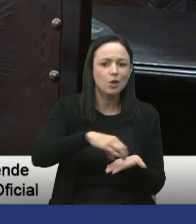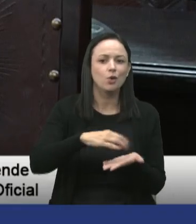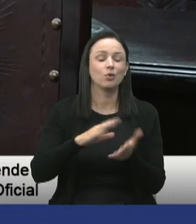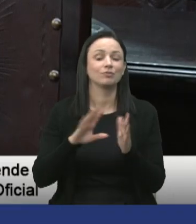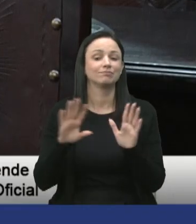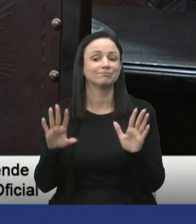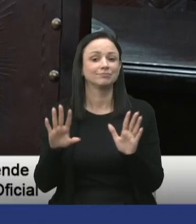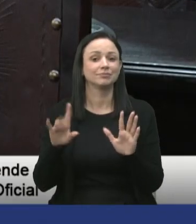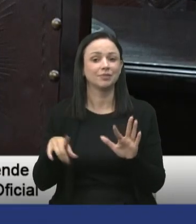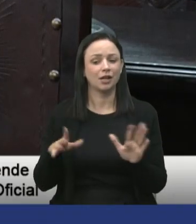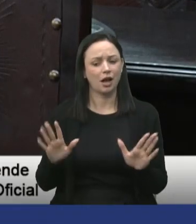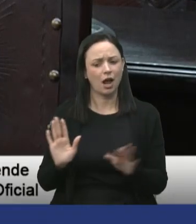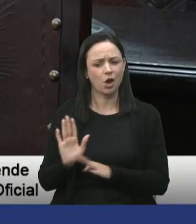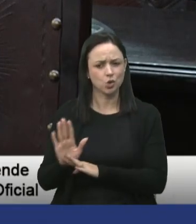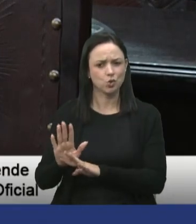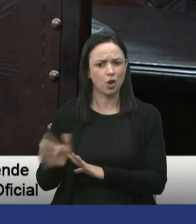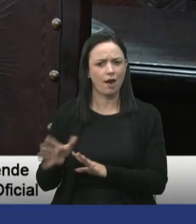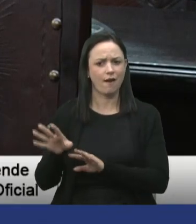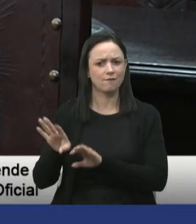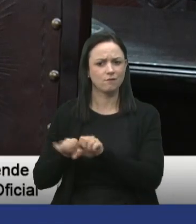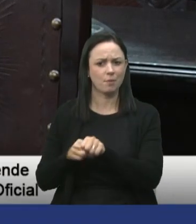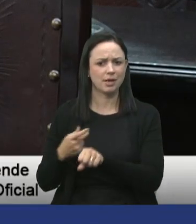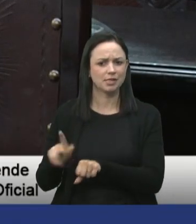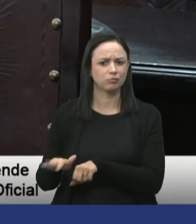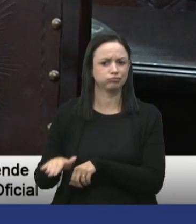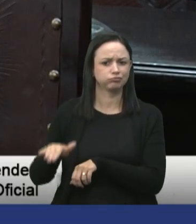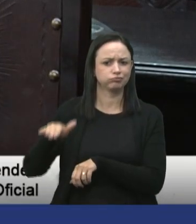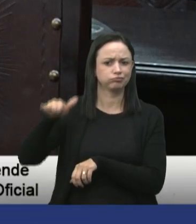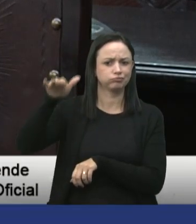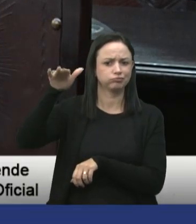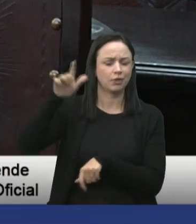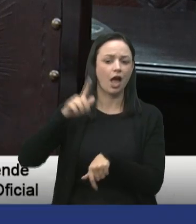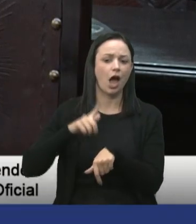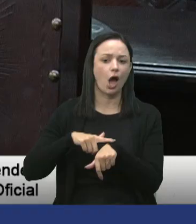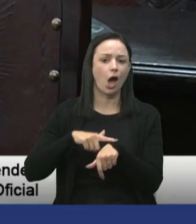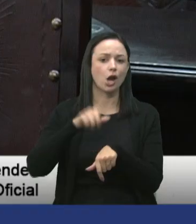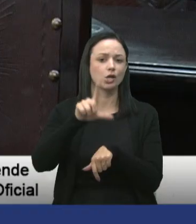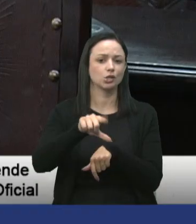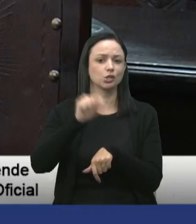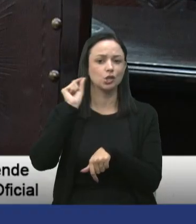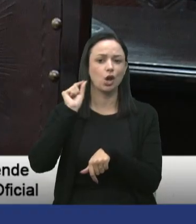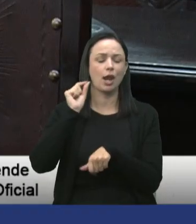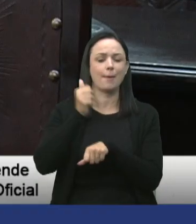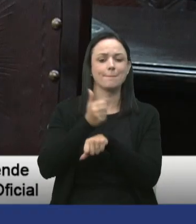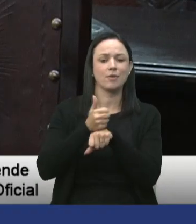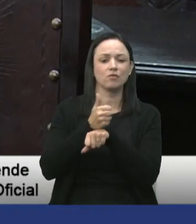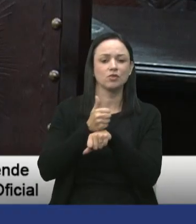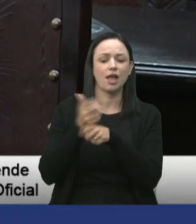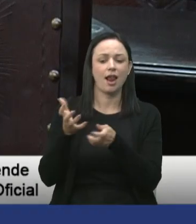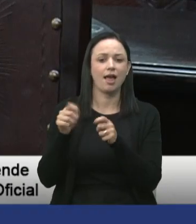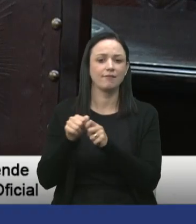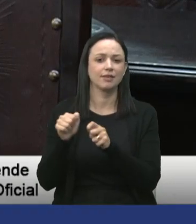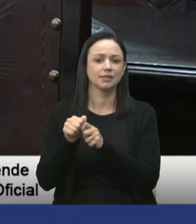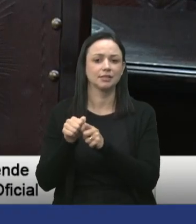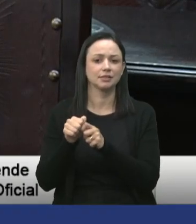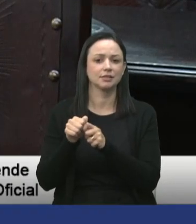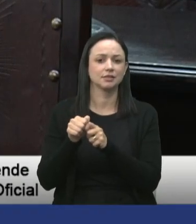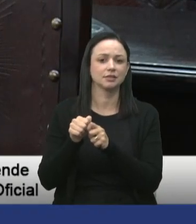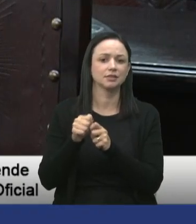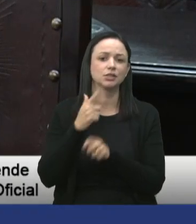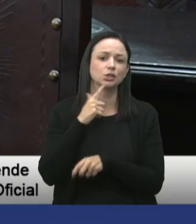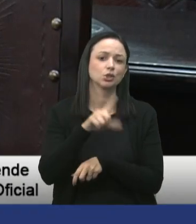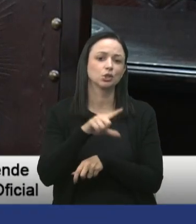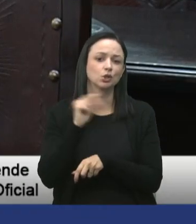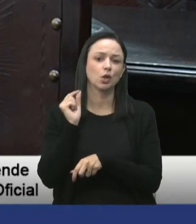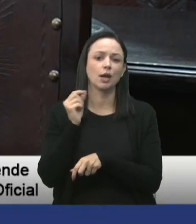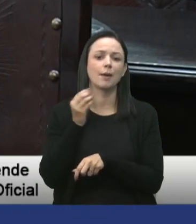corroborando para a formação delas, e elas, na hora de escolher a profissão, escolher o que elas querem fazer, acabam escolhendo